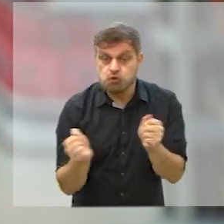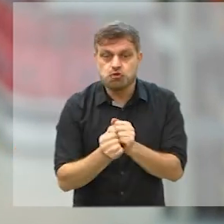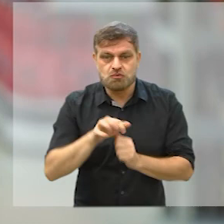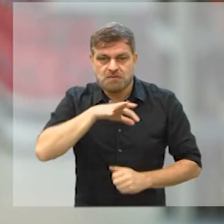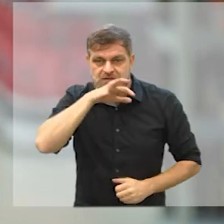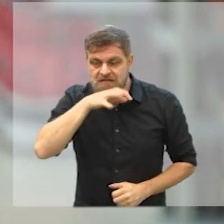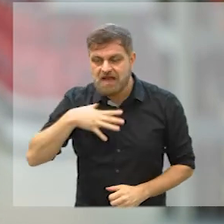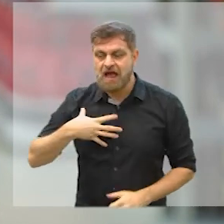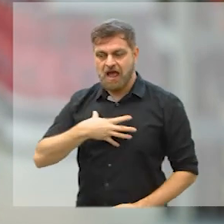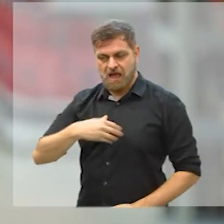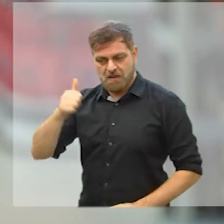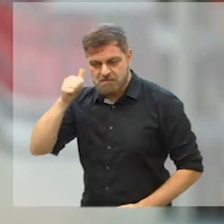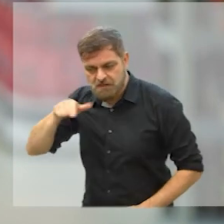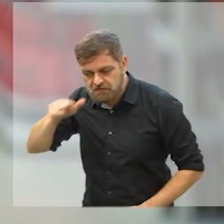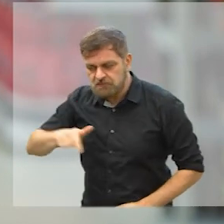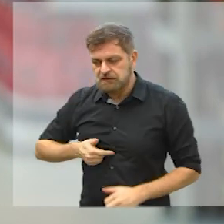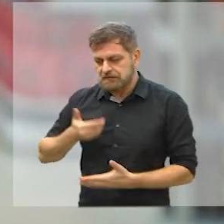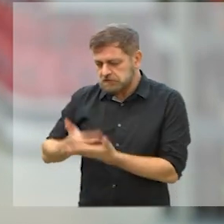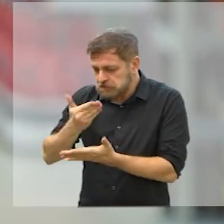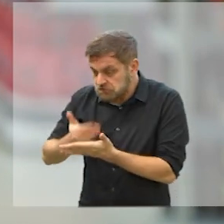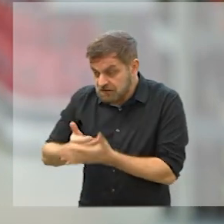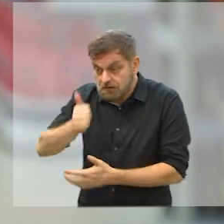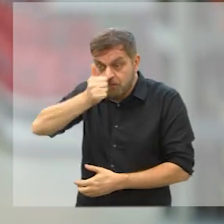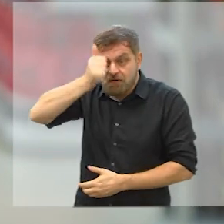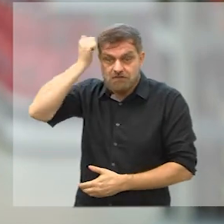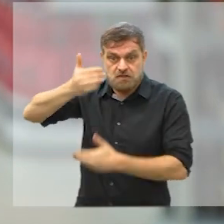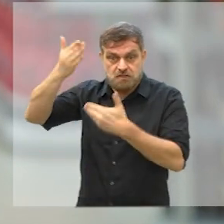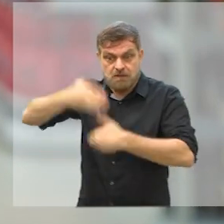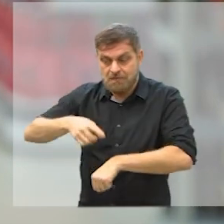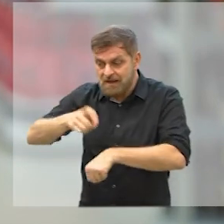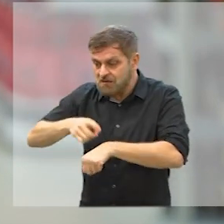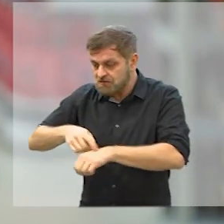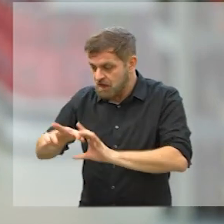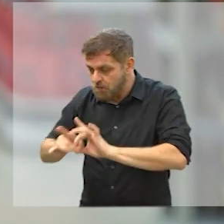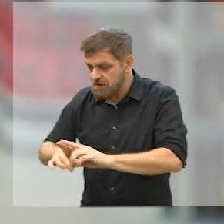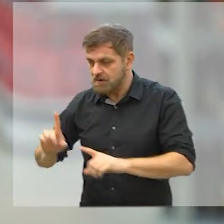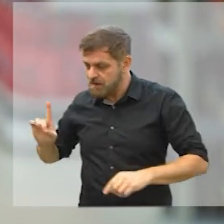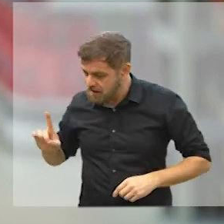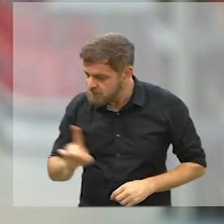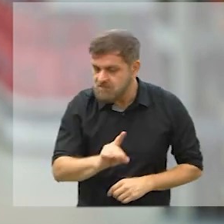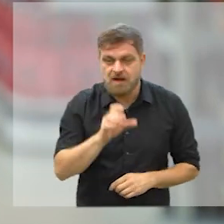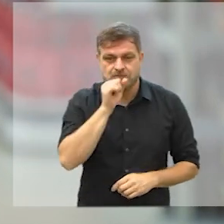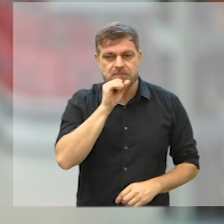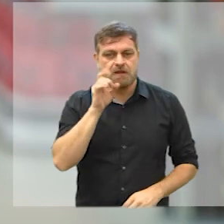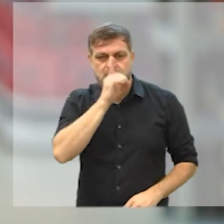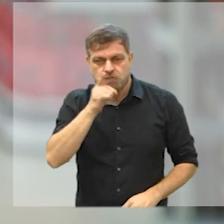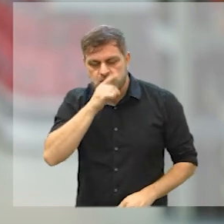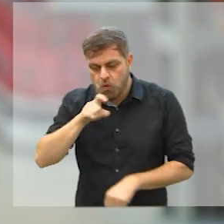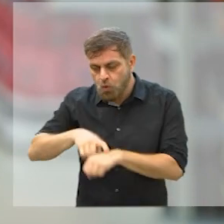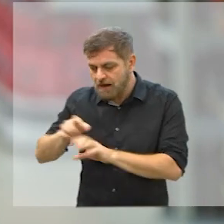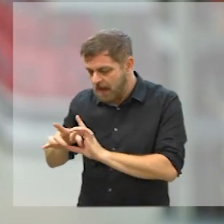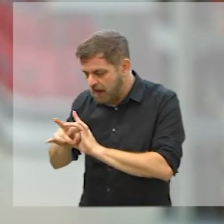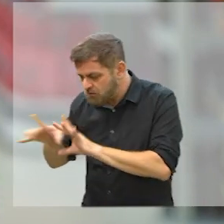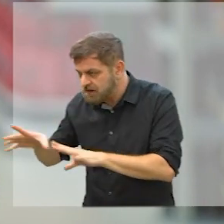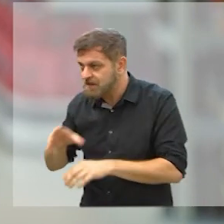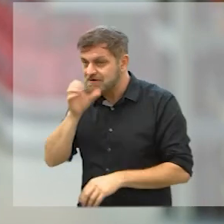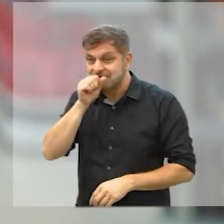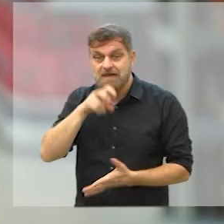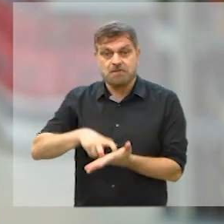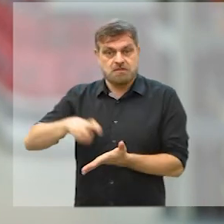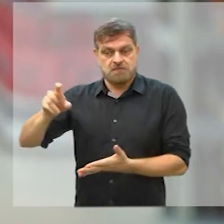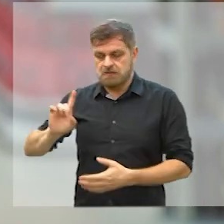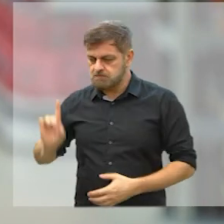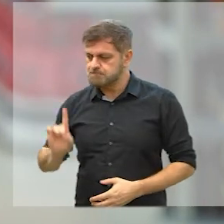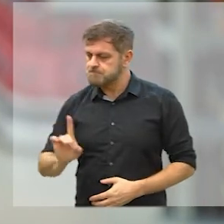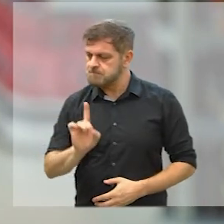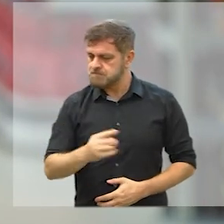animais. Ela tem uma rotina puxada, ano de vestibular, mas ela conseguir um tempo para isso, no final de semana, no horário que ela tem livre, que é o sábado de manhã,